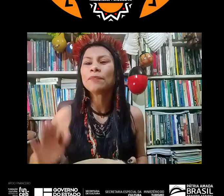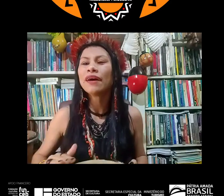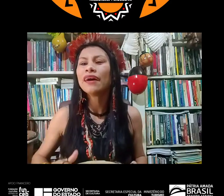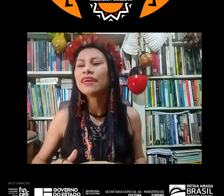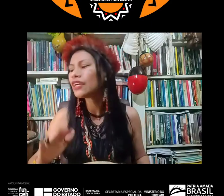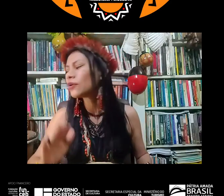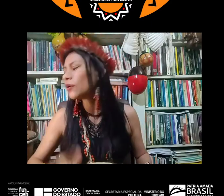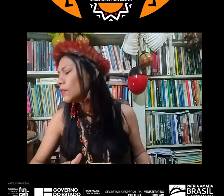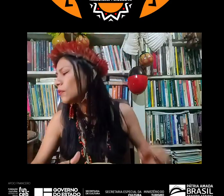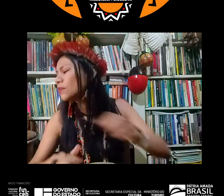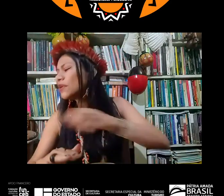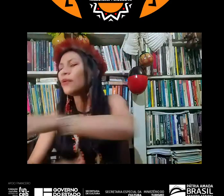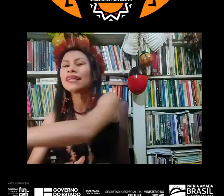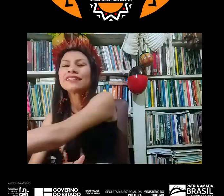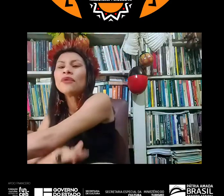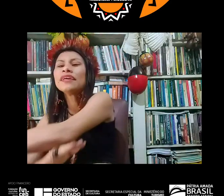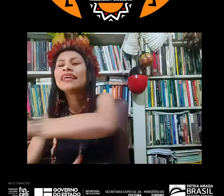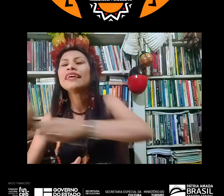E a pai com